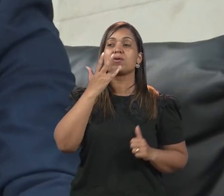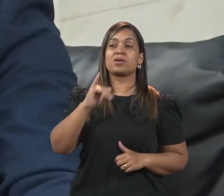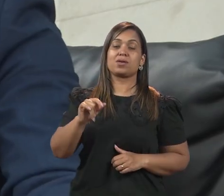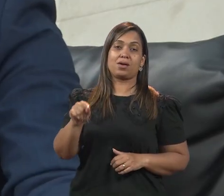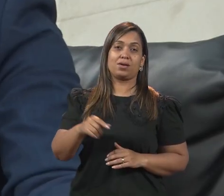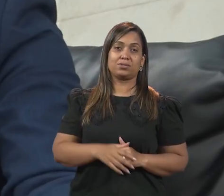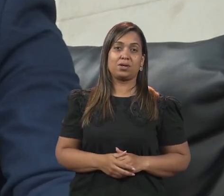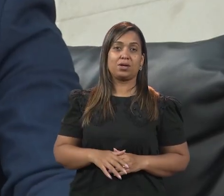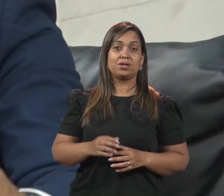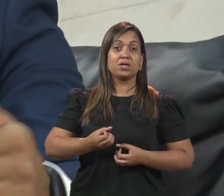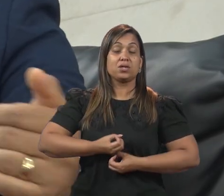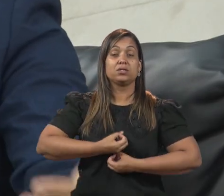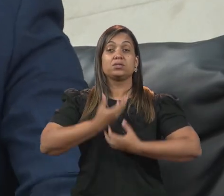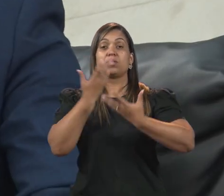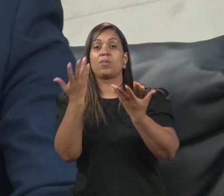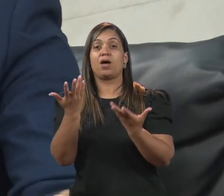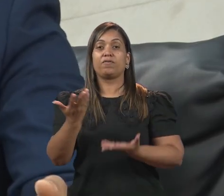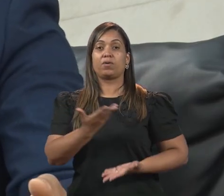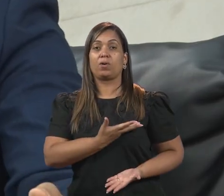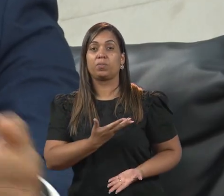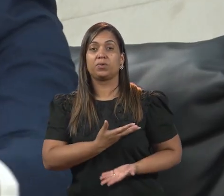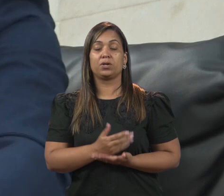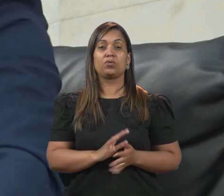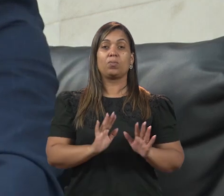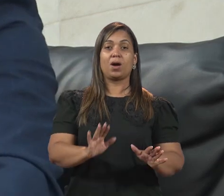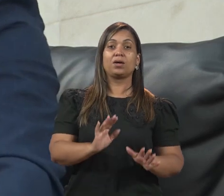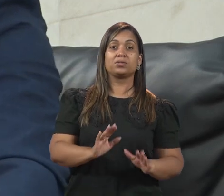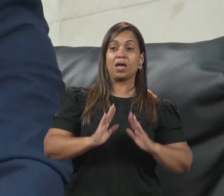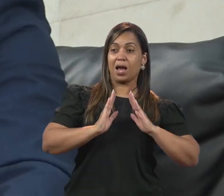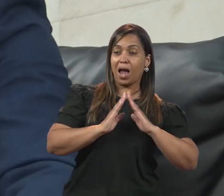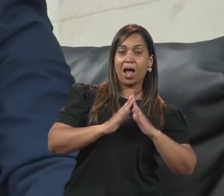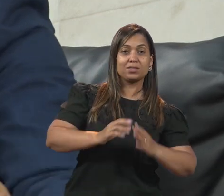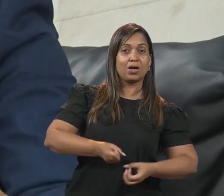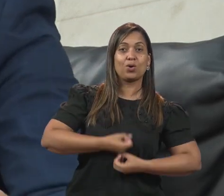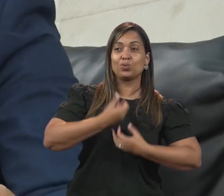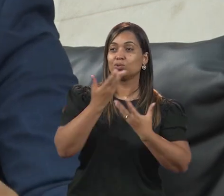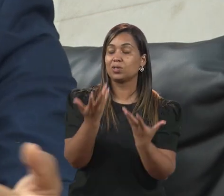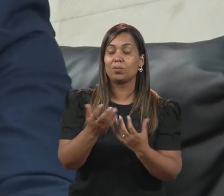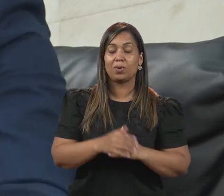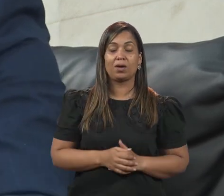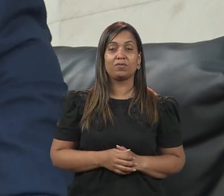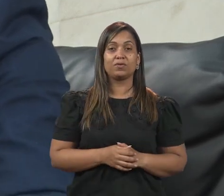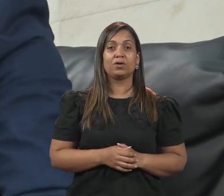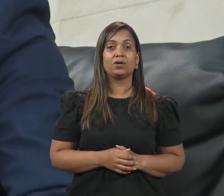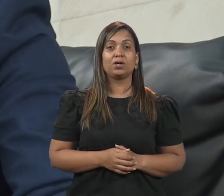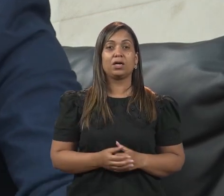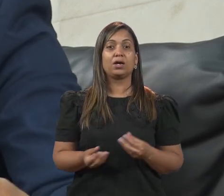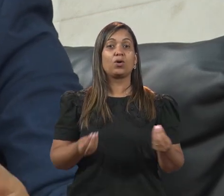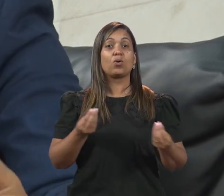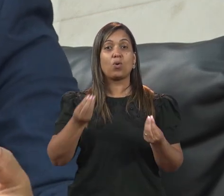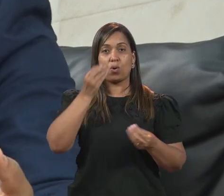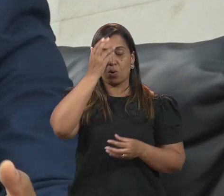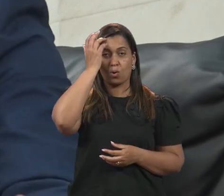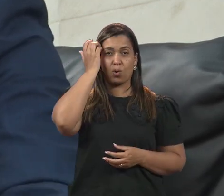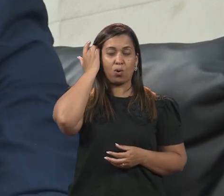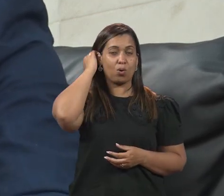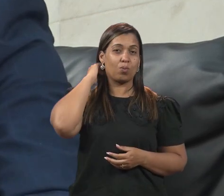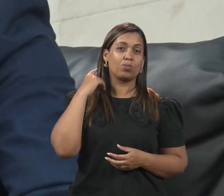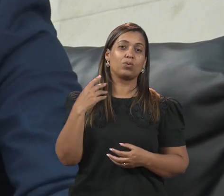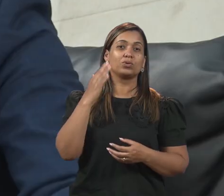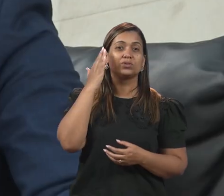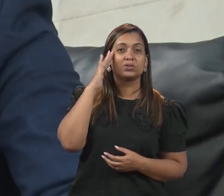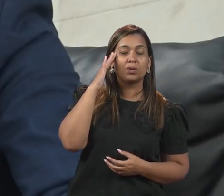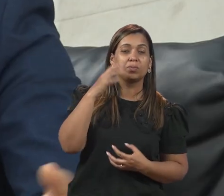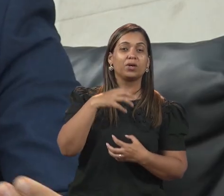muitas das vezes desabafa com o coleguinha, mas não desabafa em casa. E como lidar com essa situação? Como saber os